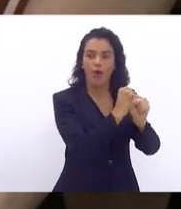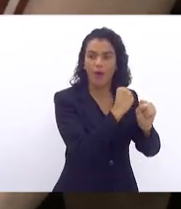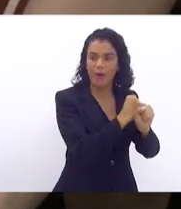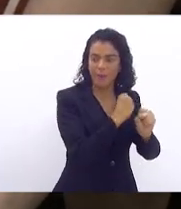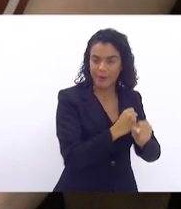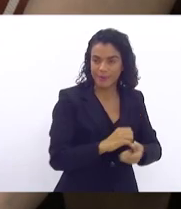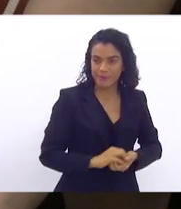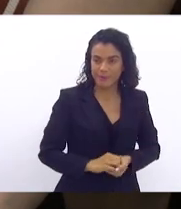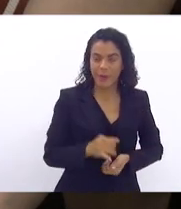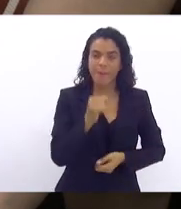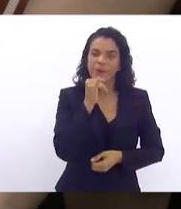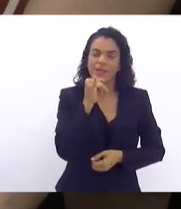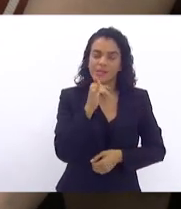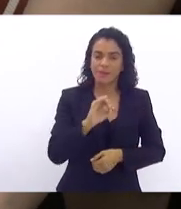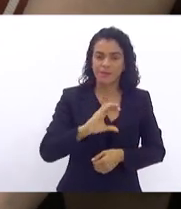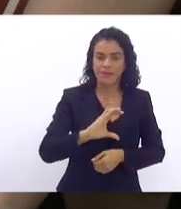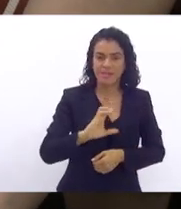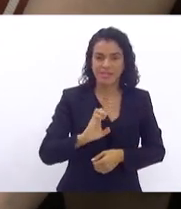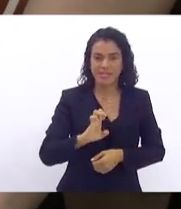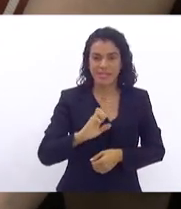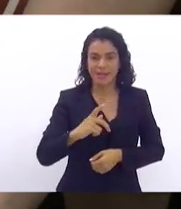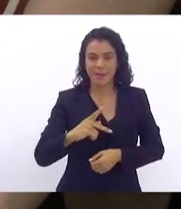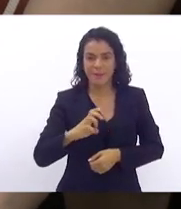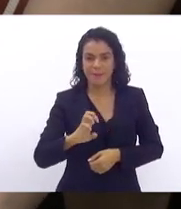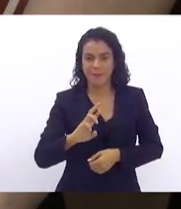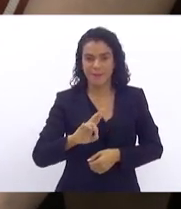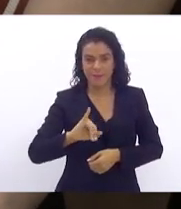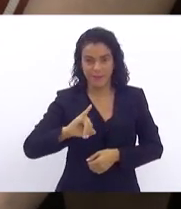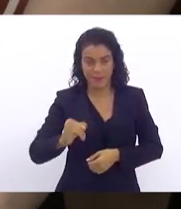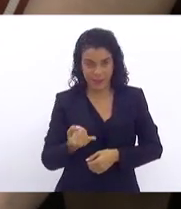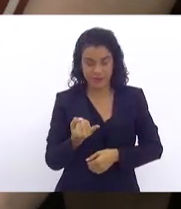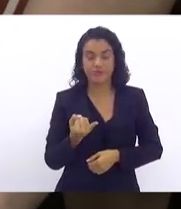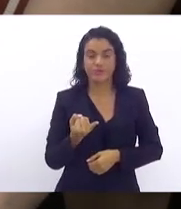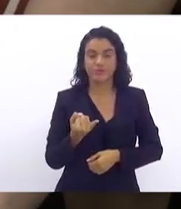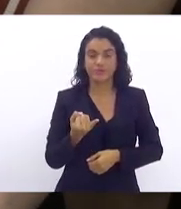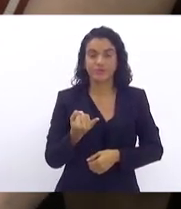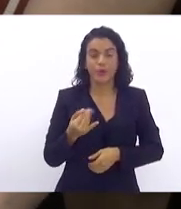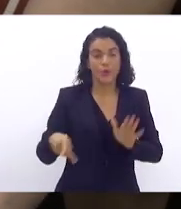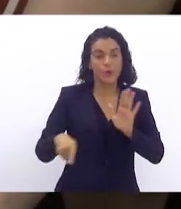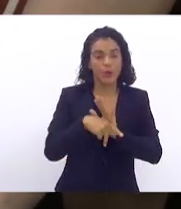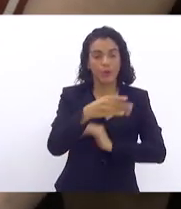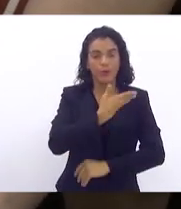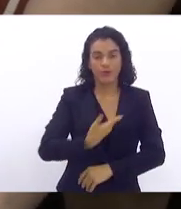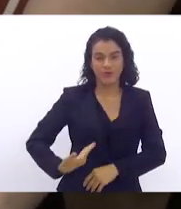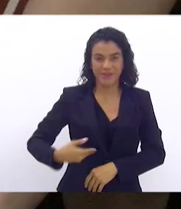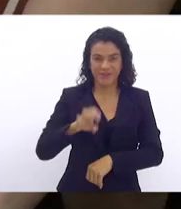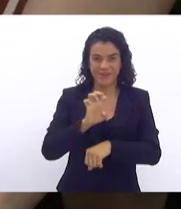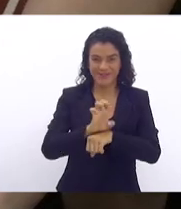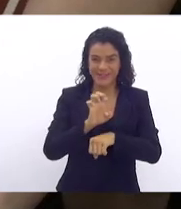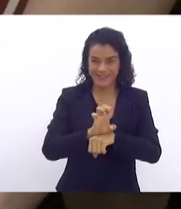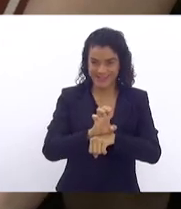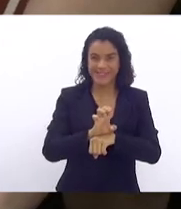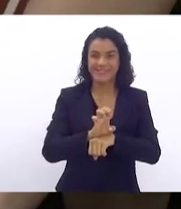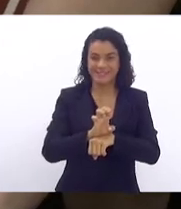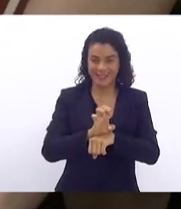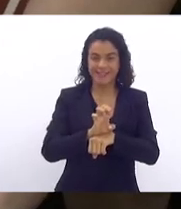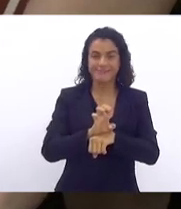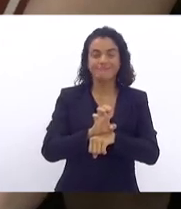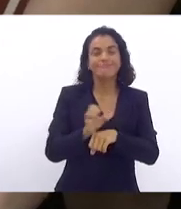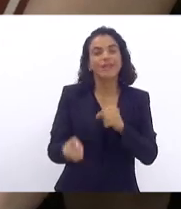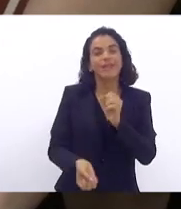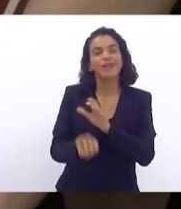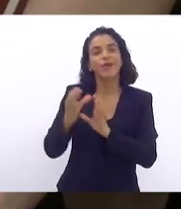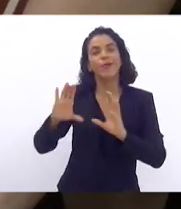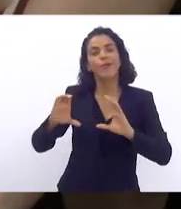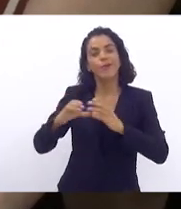No caso da CEPERJ, o próprio governo do Estado, Sua Excelência desejar, eu lhe mando o relatório, criou um